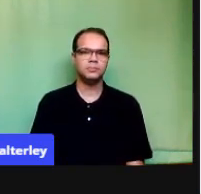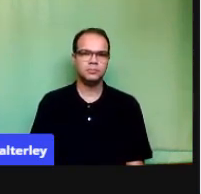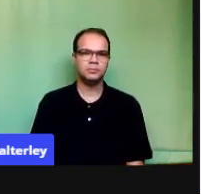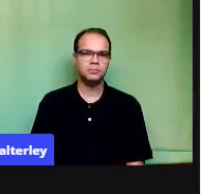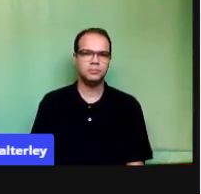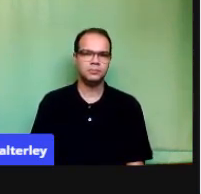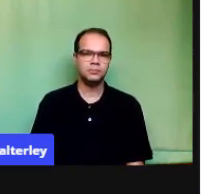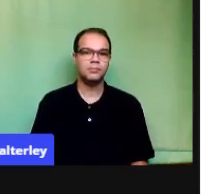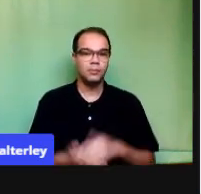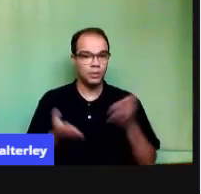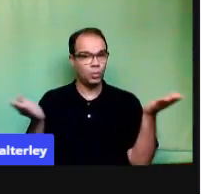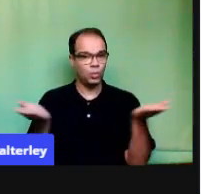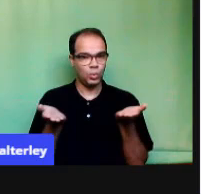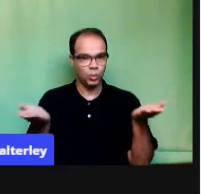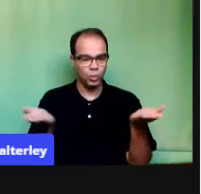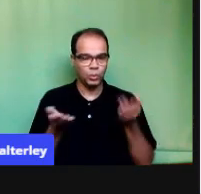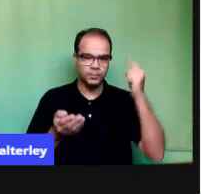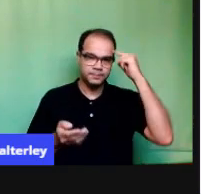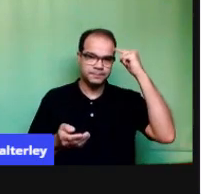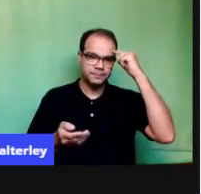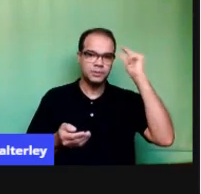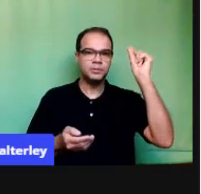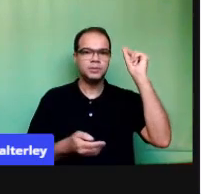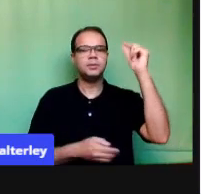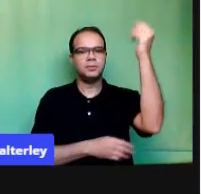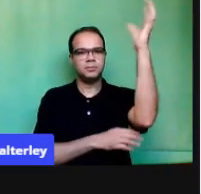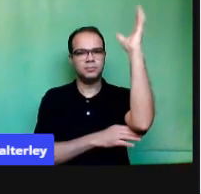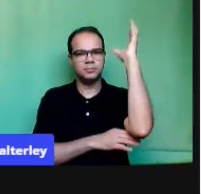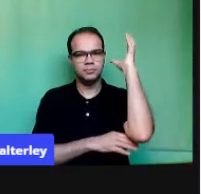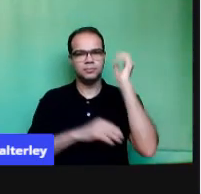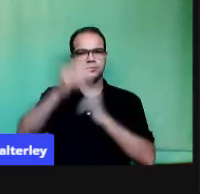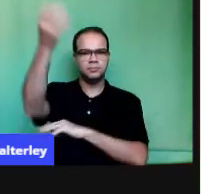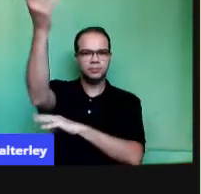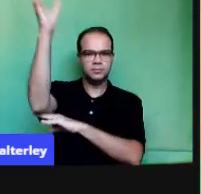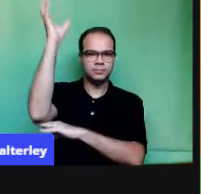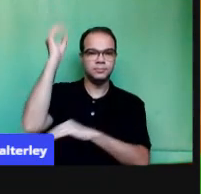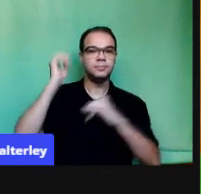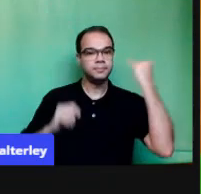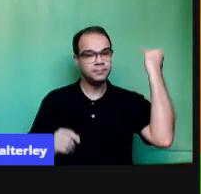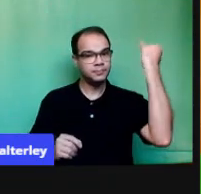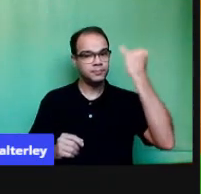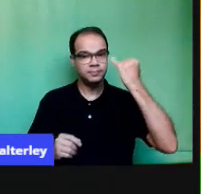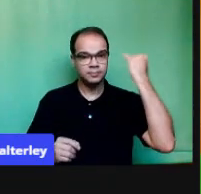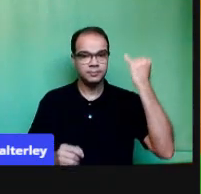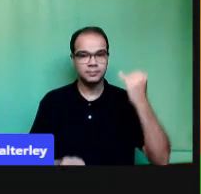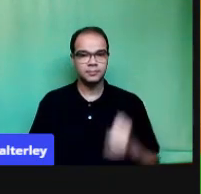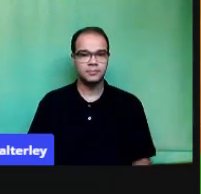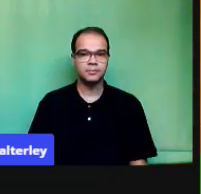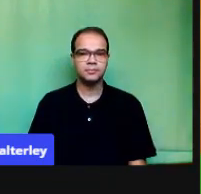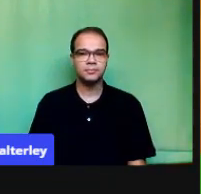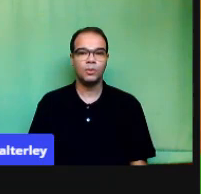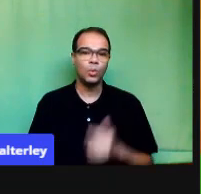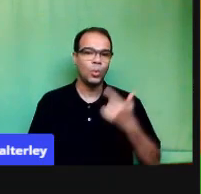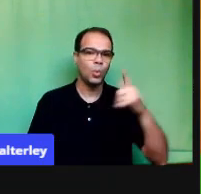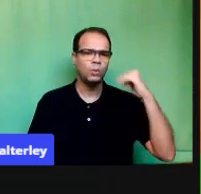Mas hoje a gente já pensa no conforto animal. Próximo, por favor. Né? Outro domínio importante